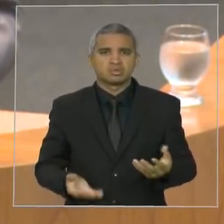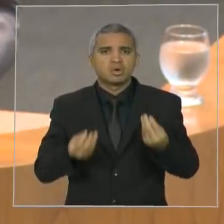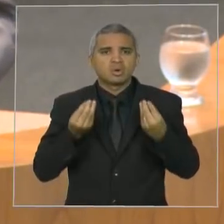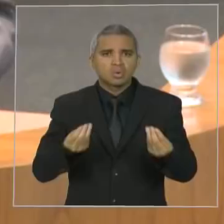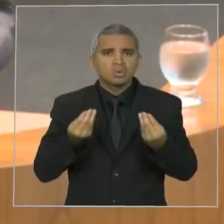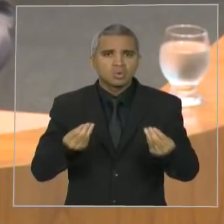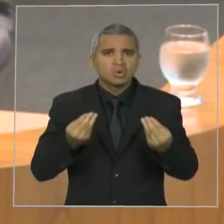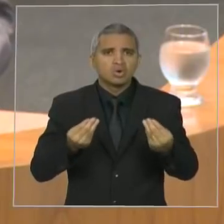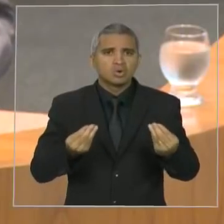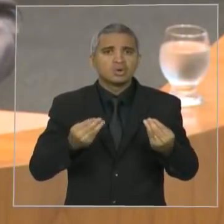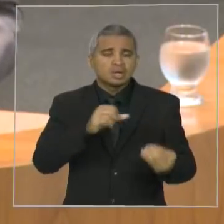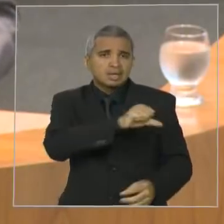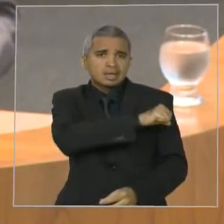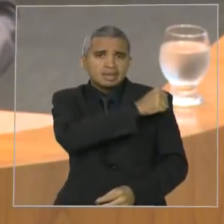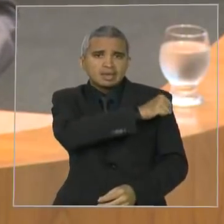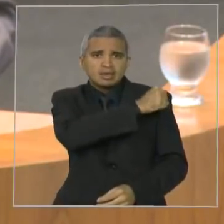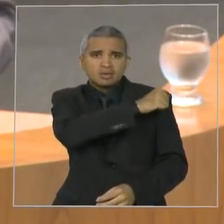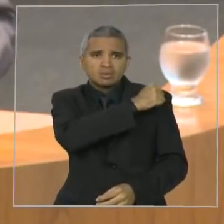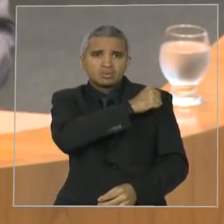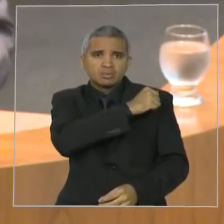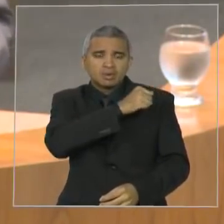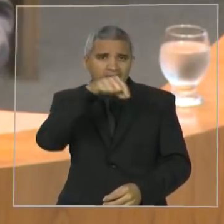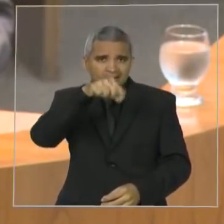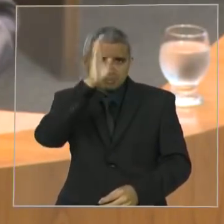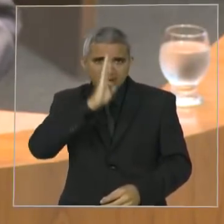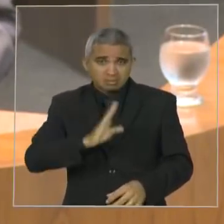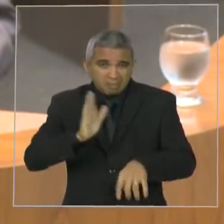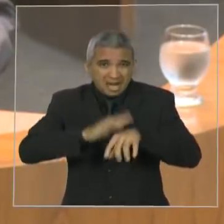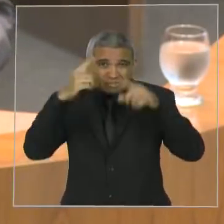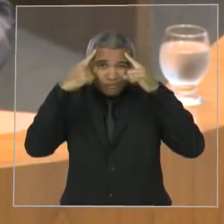presidencial com a aprovação do Congresso Nacional.